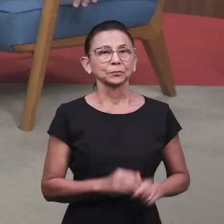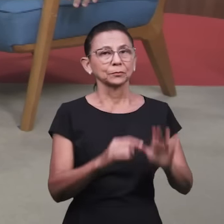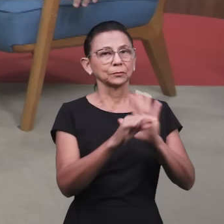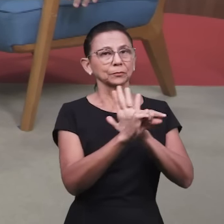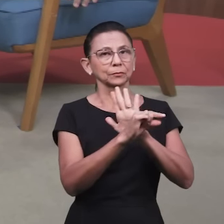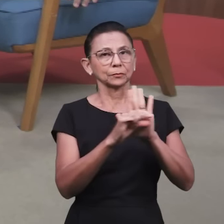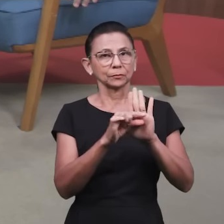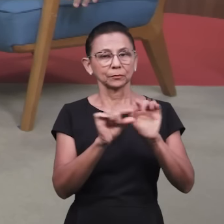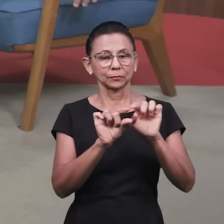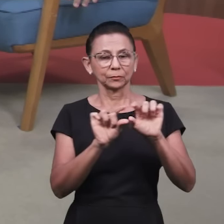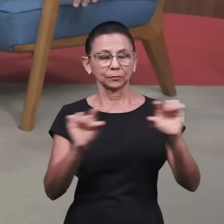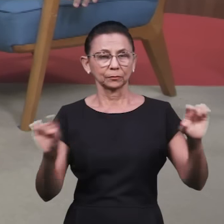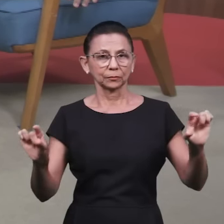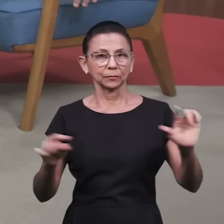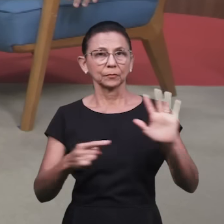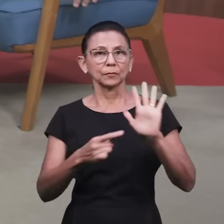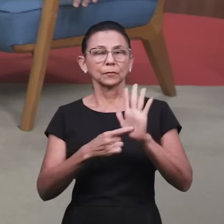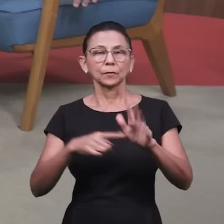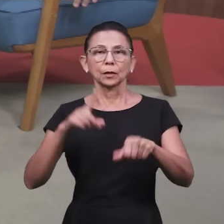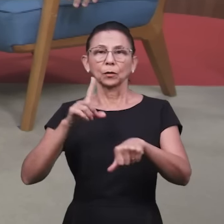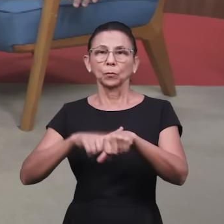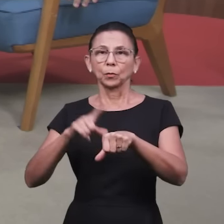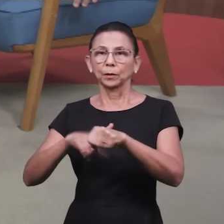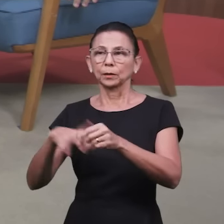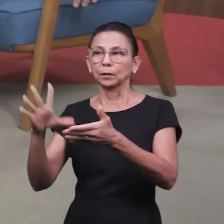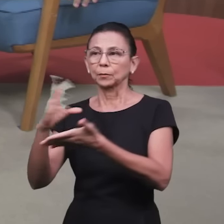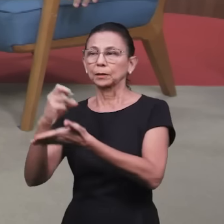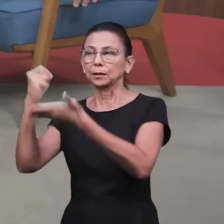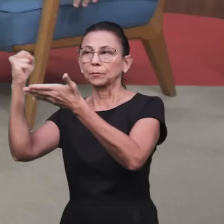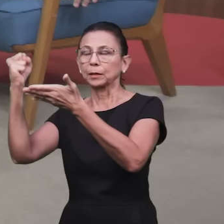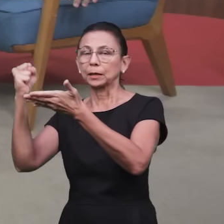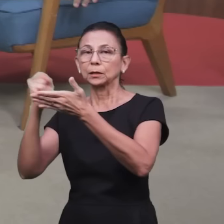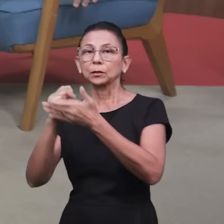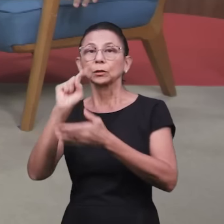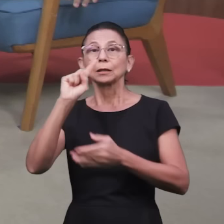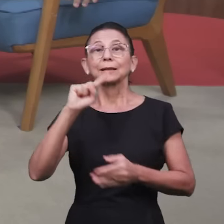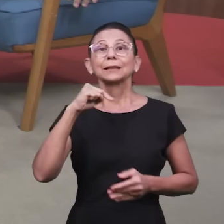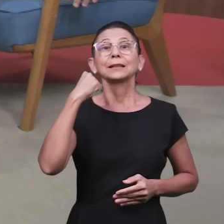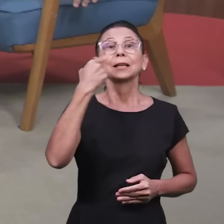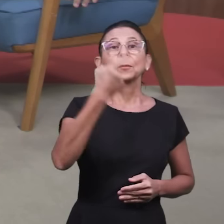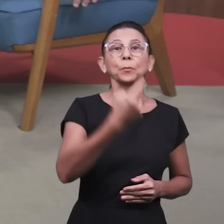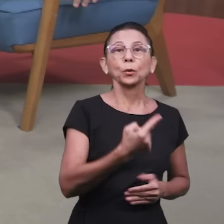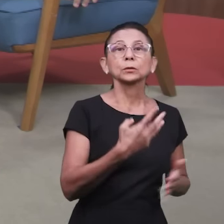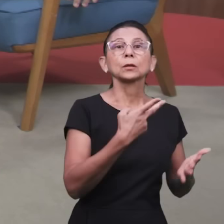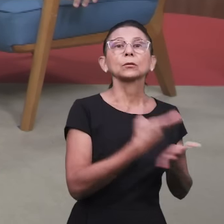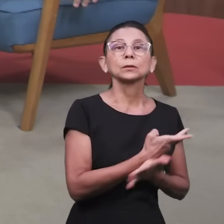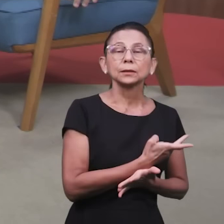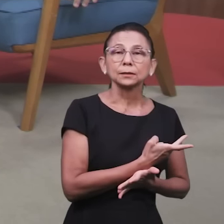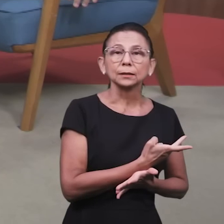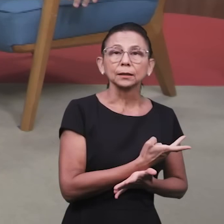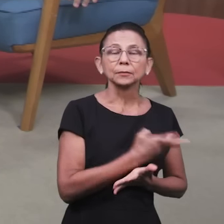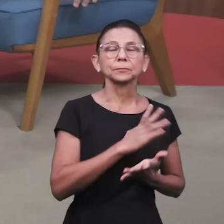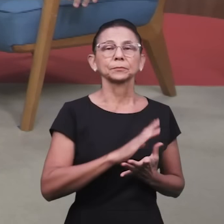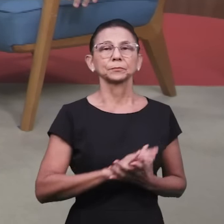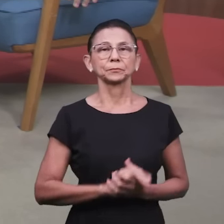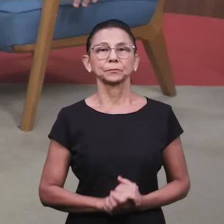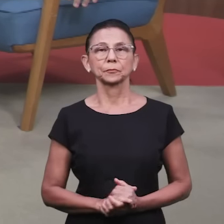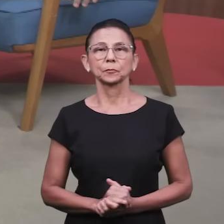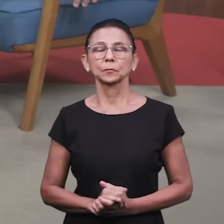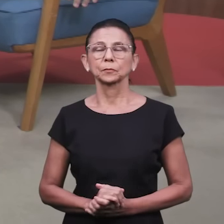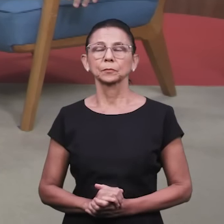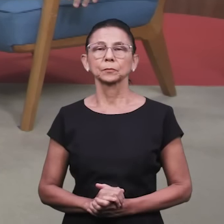fala do momento do arrebatamento e do pós-arrebatamento também. Exatamente. E quando